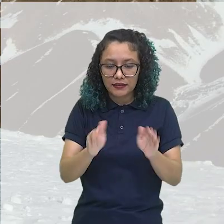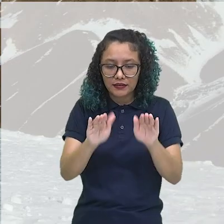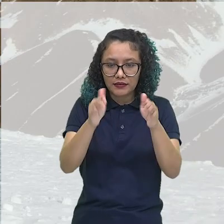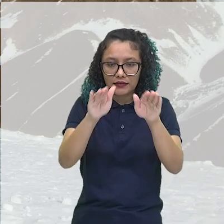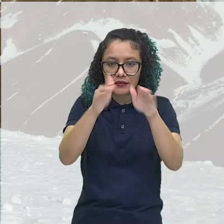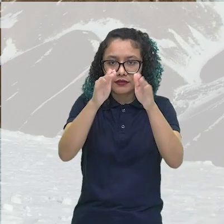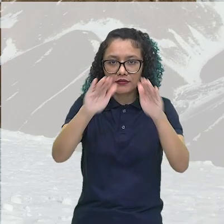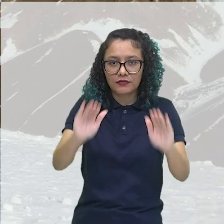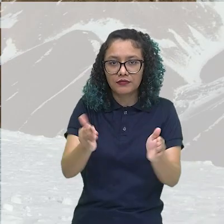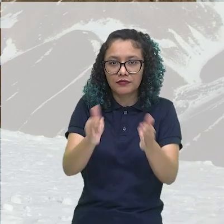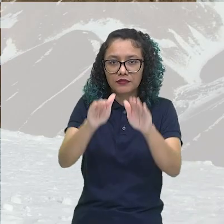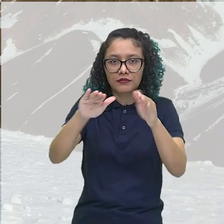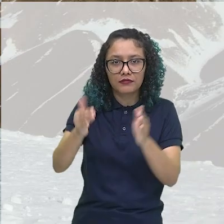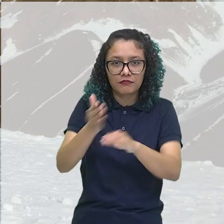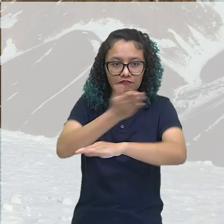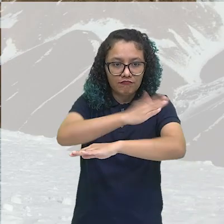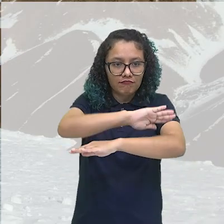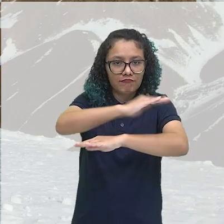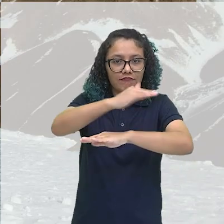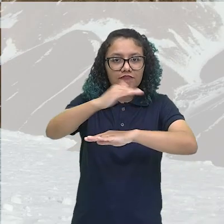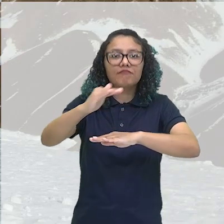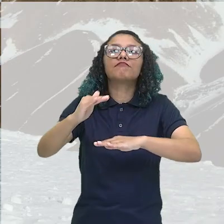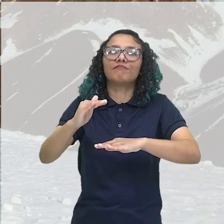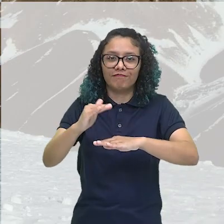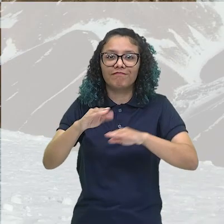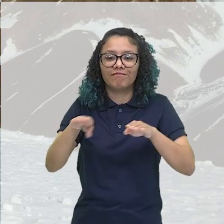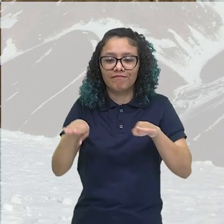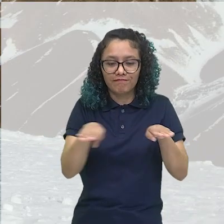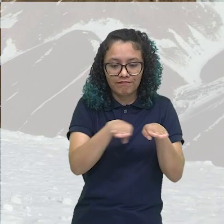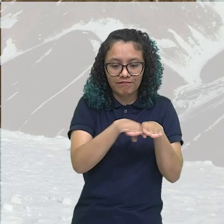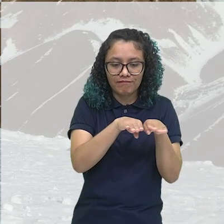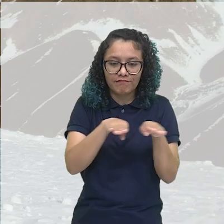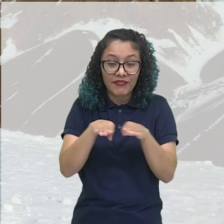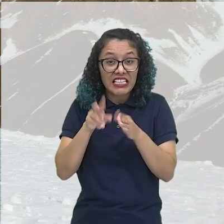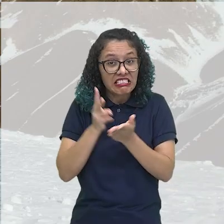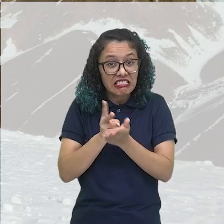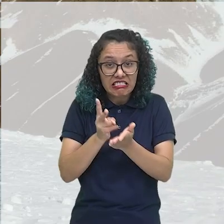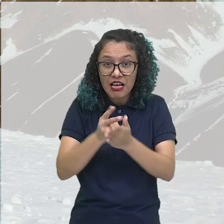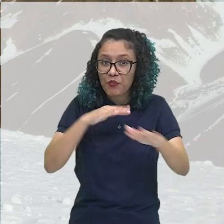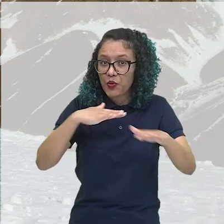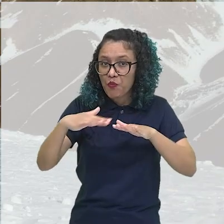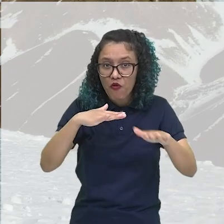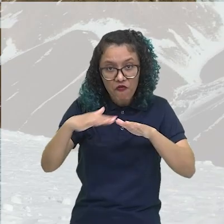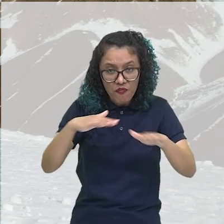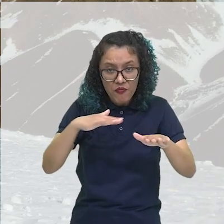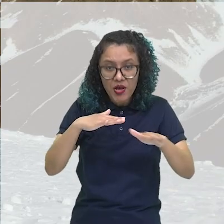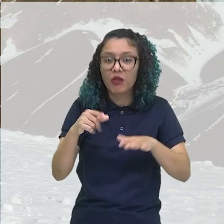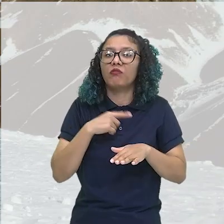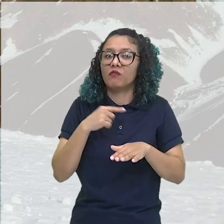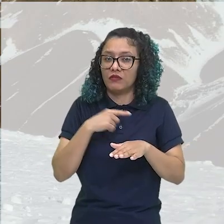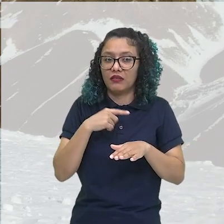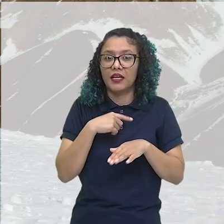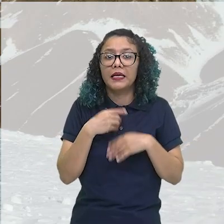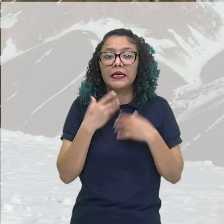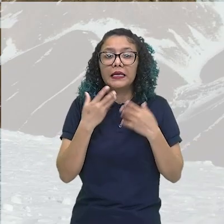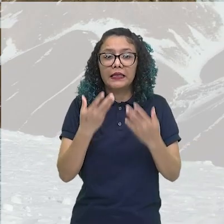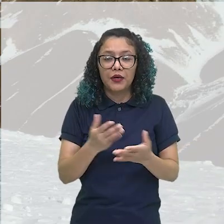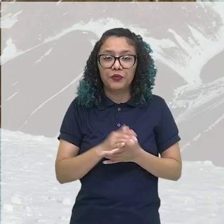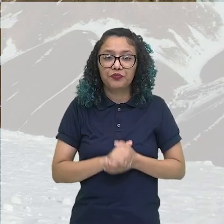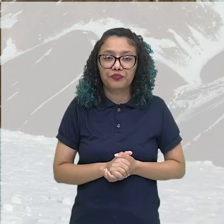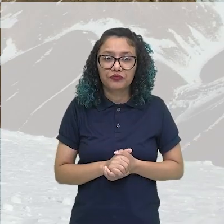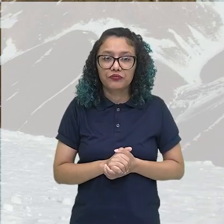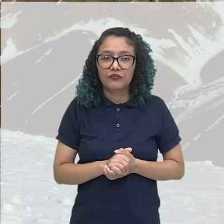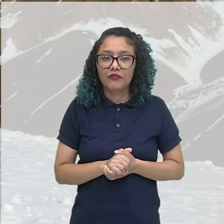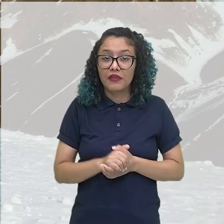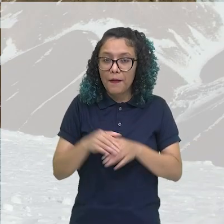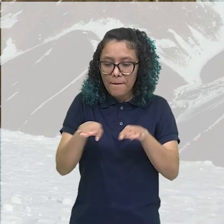do nosso continente sul-americano. E elas ficam ali se movimentando sem parar. Então, as placas tectônicas, elas